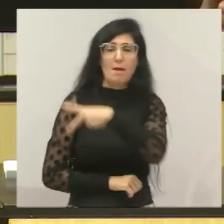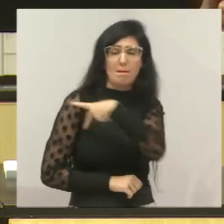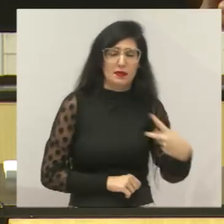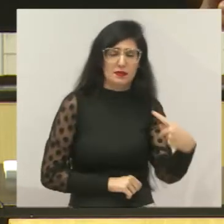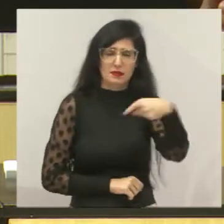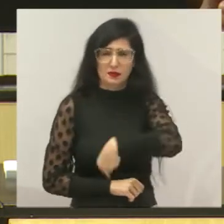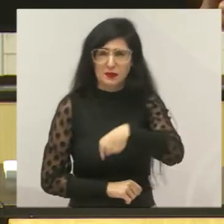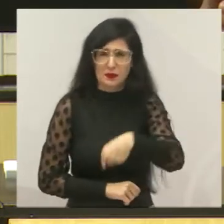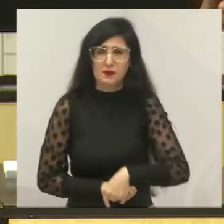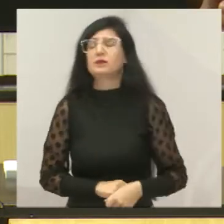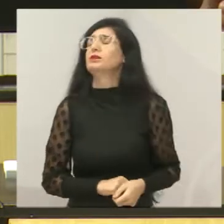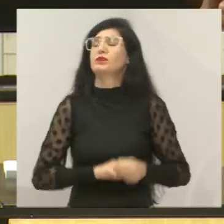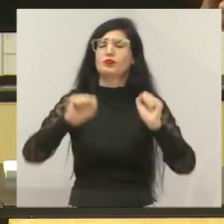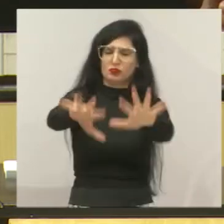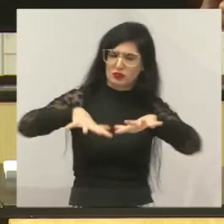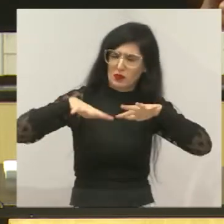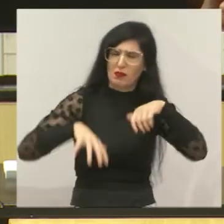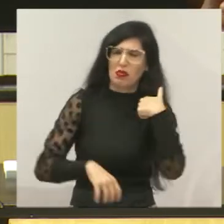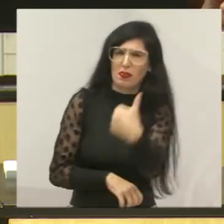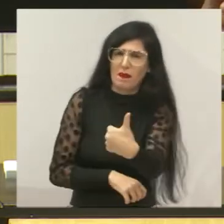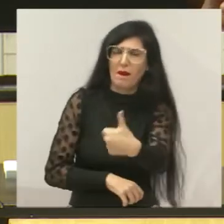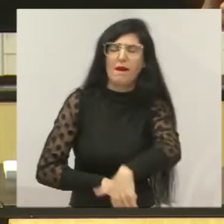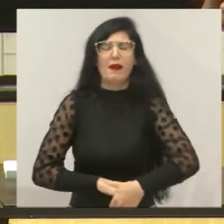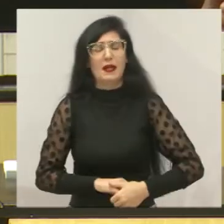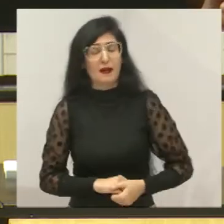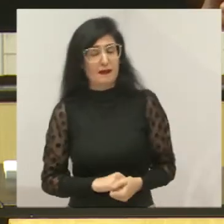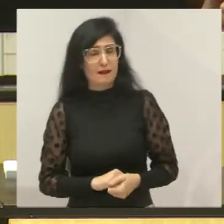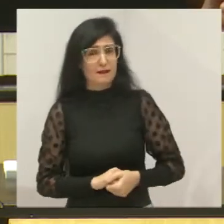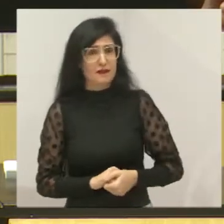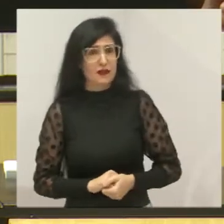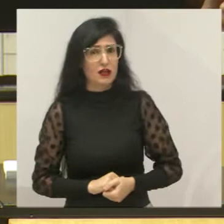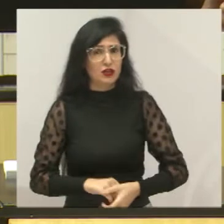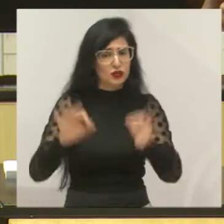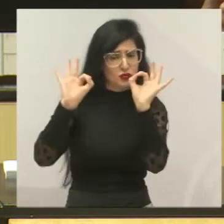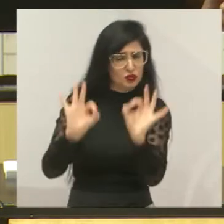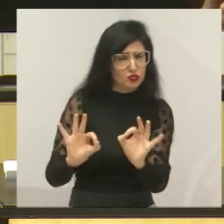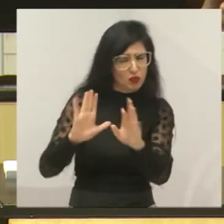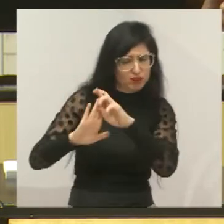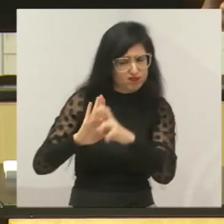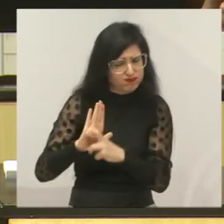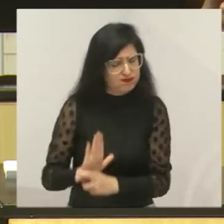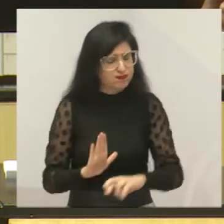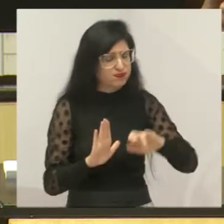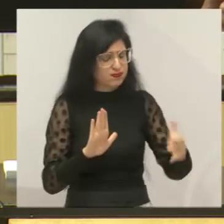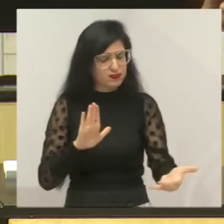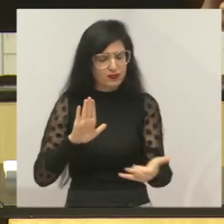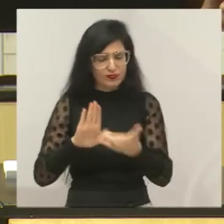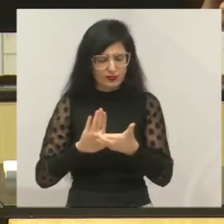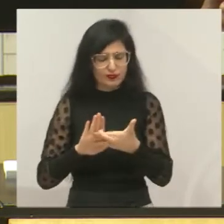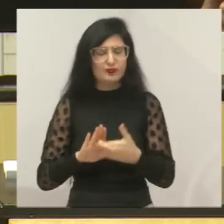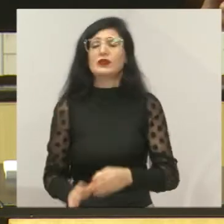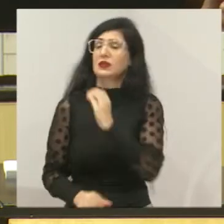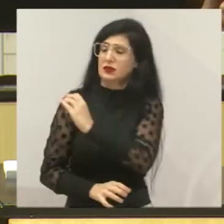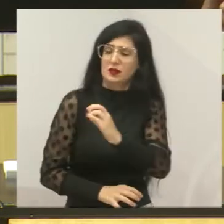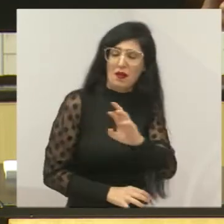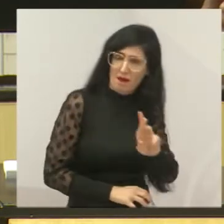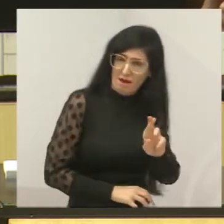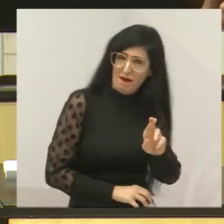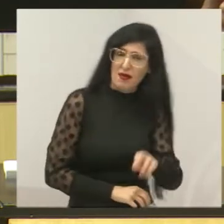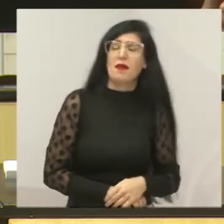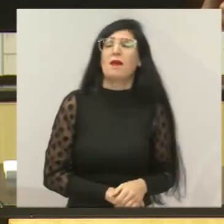desta Casa, ouvido e aprovado pela Igreja de Plenário, cumpridas as formalidades regimentais, seja oficiada a CCR Nova